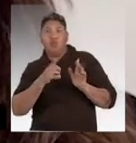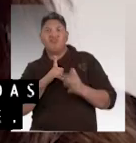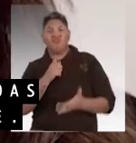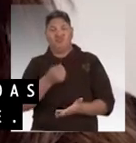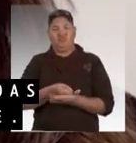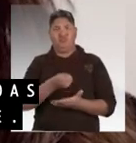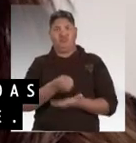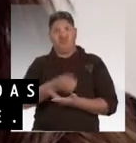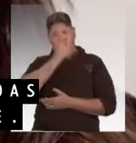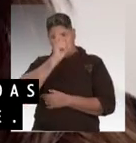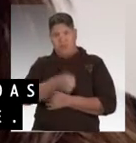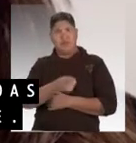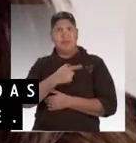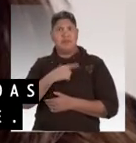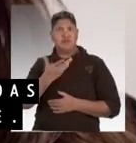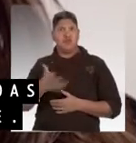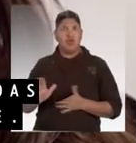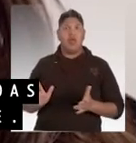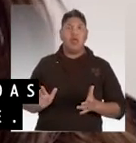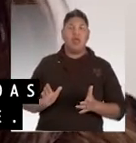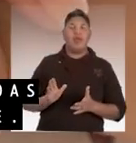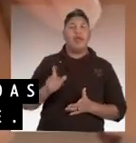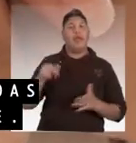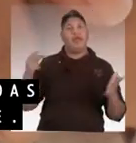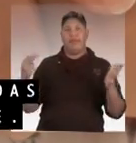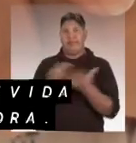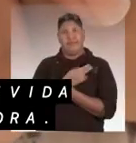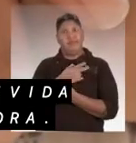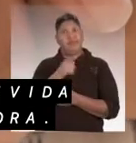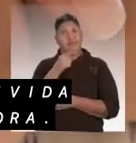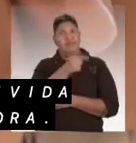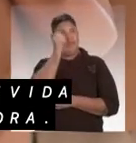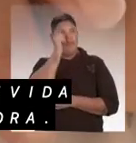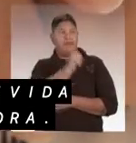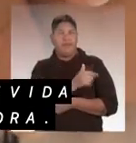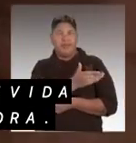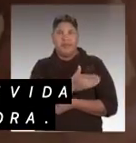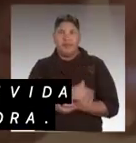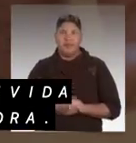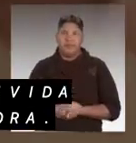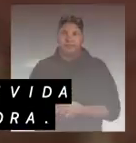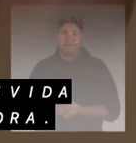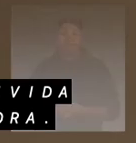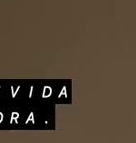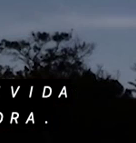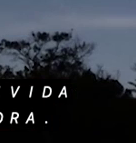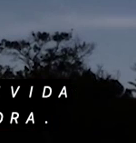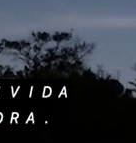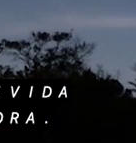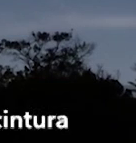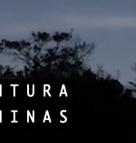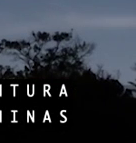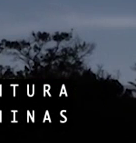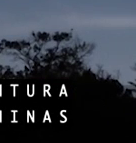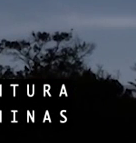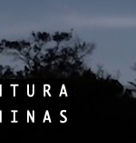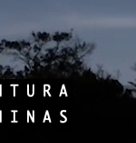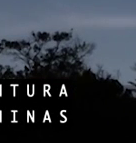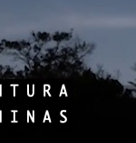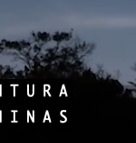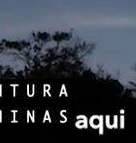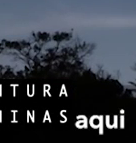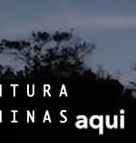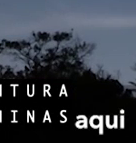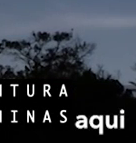ou impostas a pessoas contra a sua vontade. Situação vivida por esta trabalhadora. A Angela me puxou pela cintura e